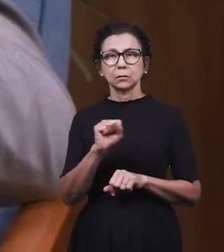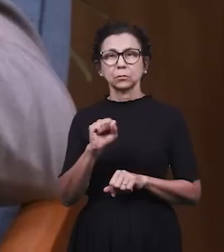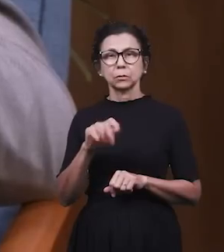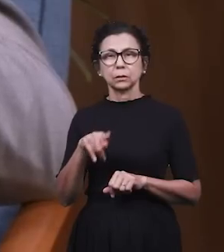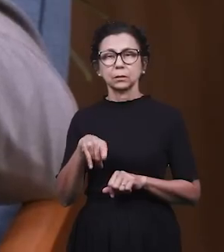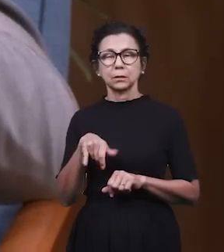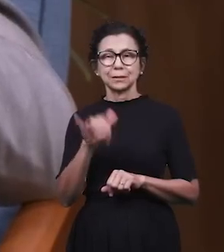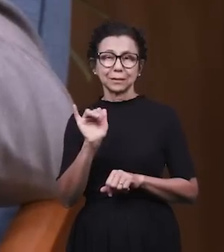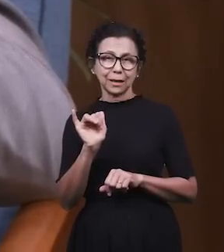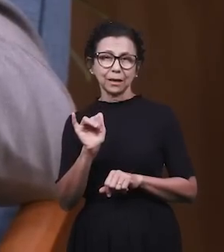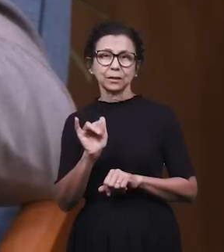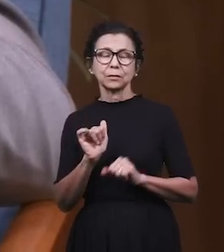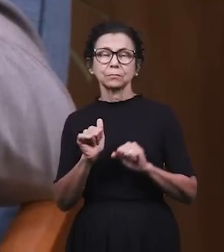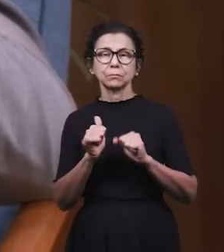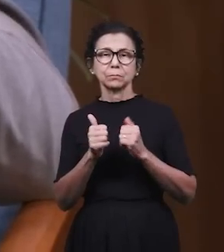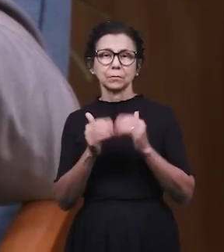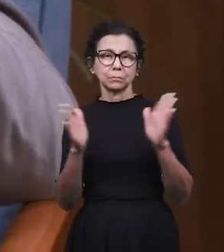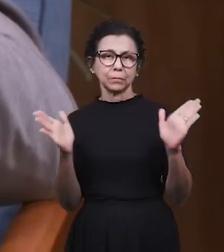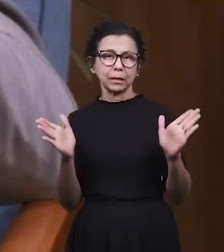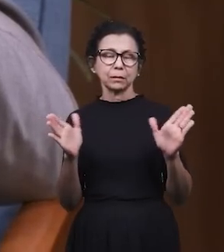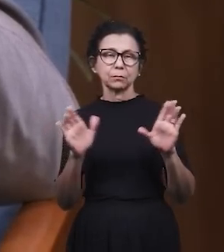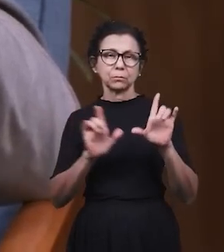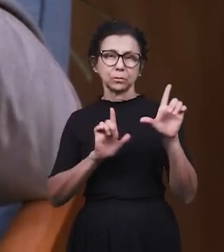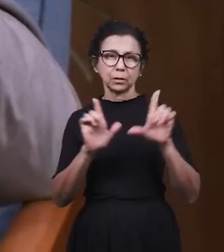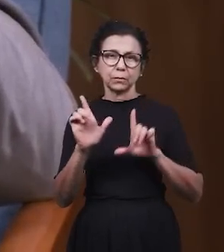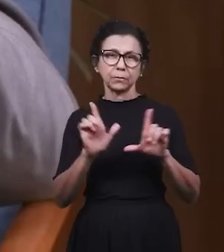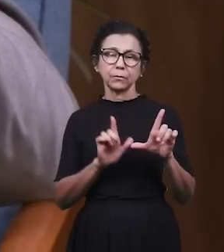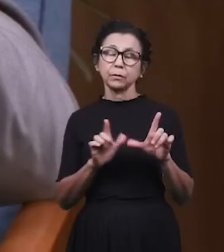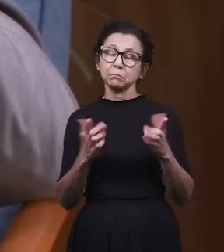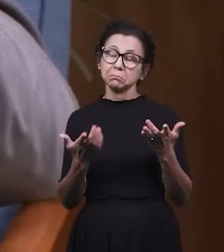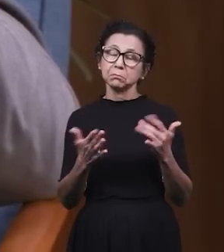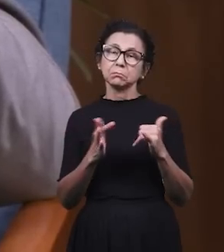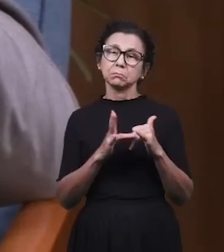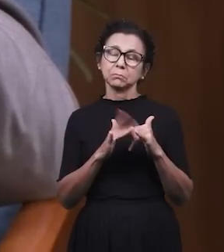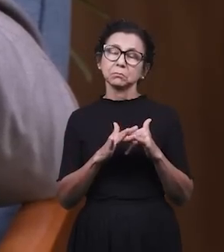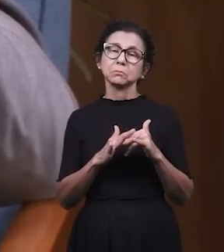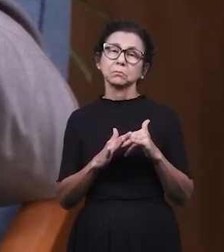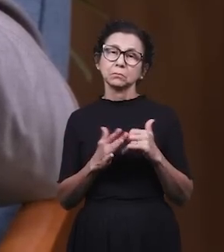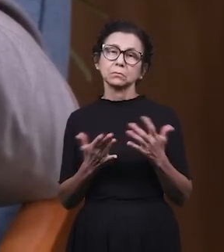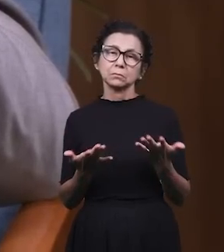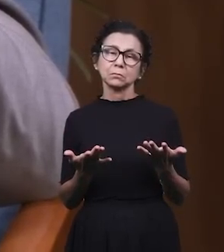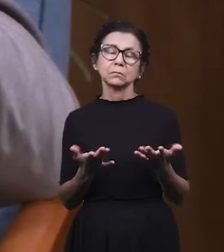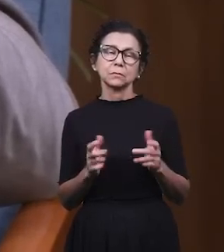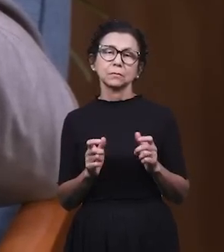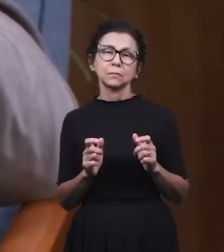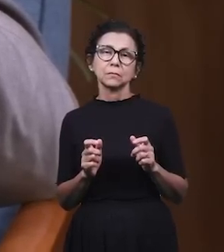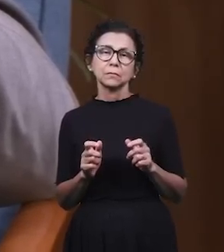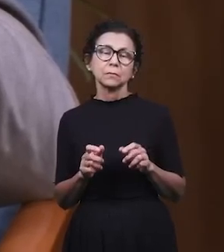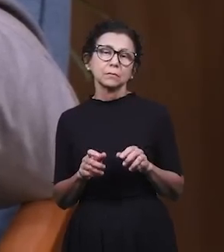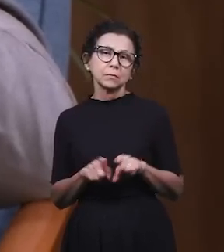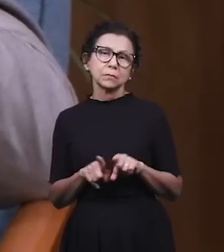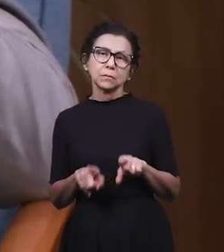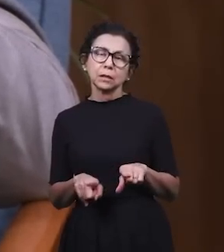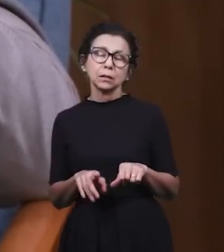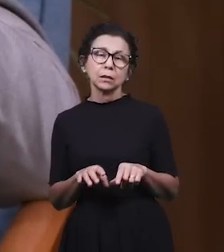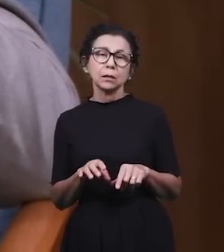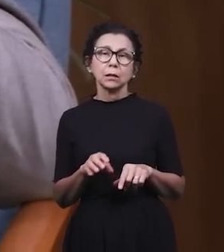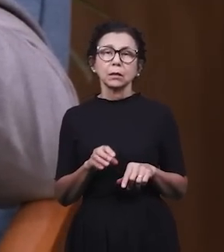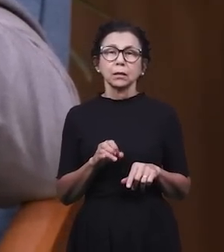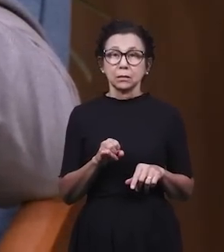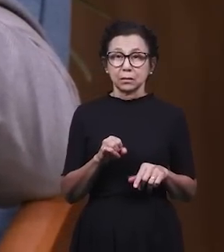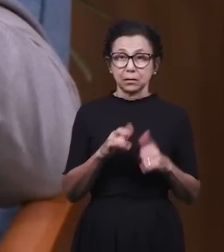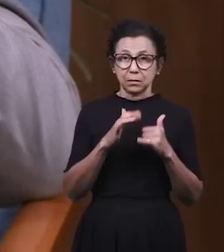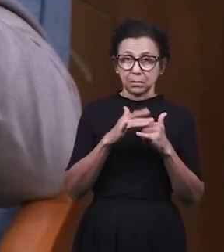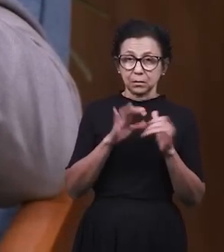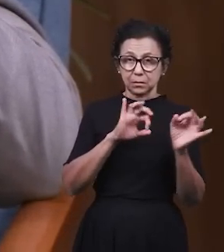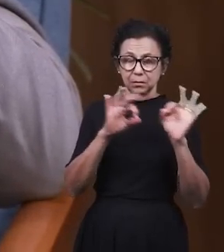você pode estar assistindo pelo canal da Igreja Cristã Maranata no YouTube. E se for o caso, se você está assistindo pelo YouTube, não esqueça de fazer aqueles 3